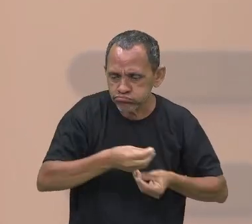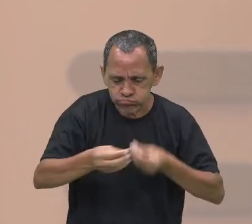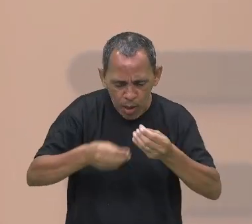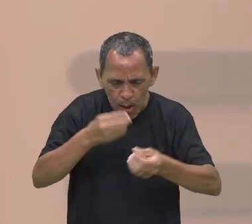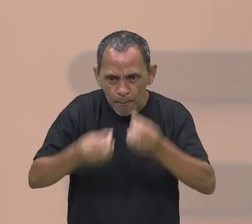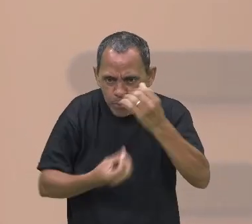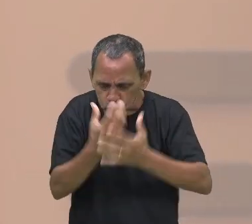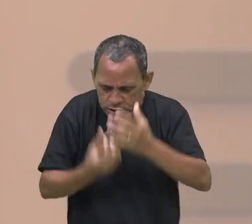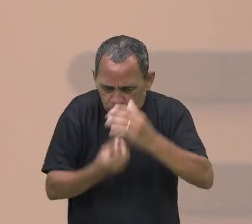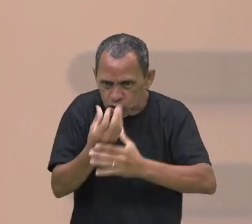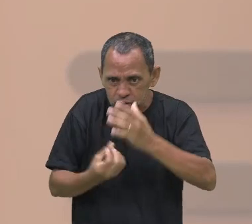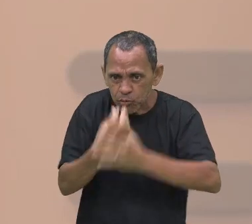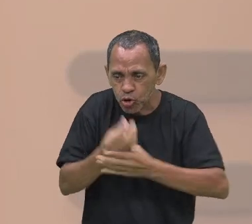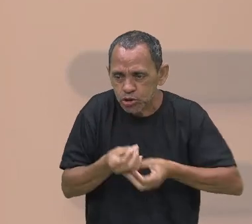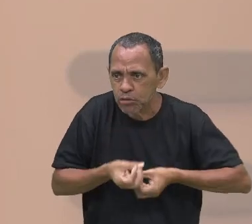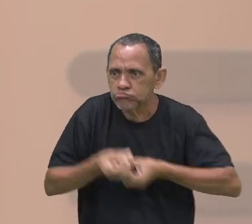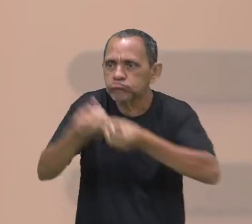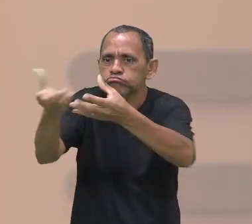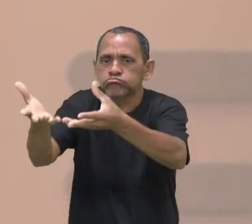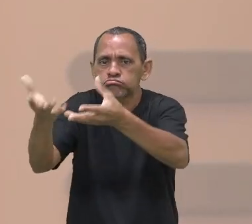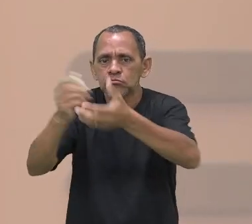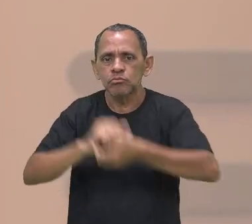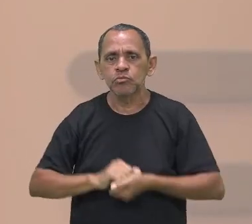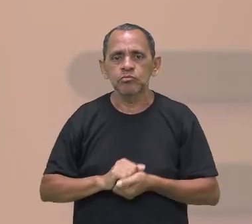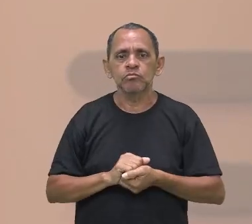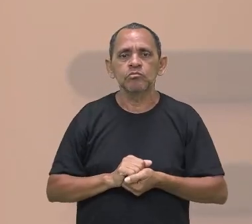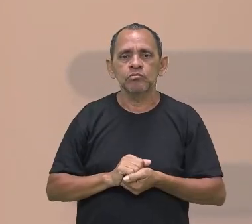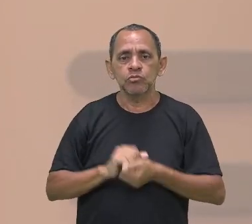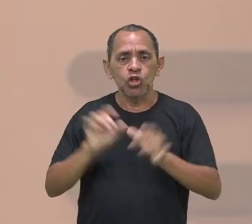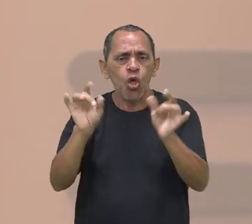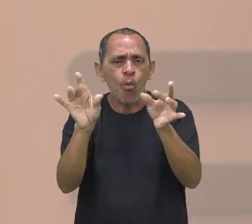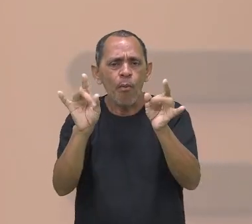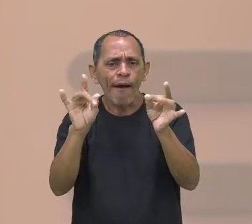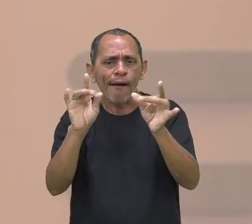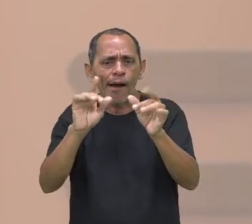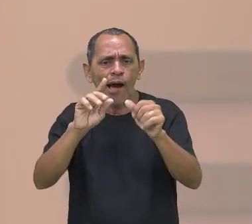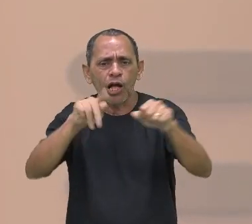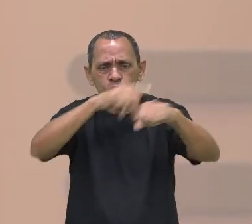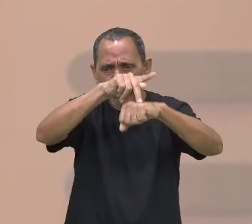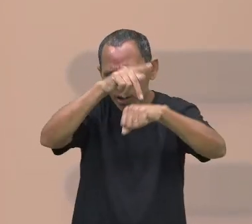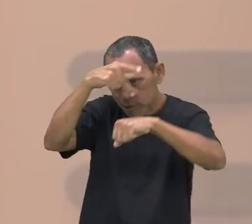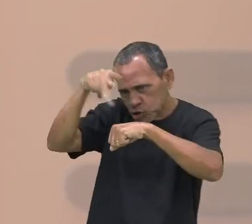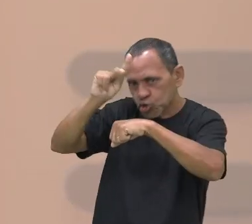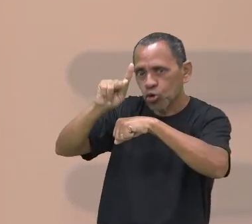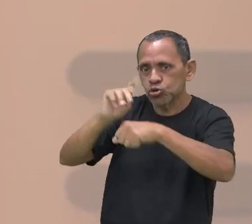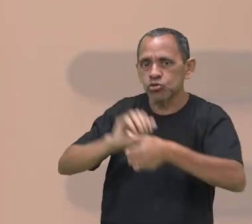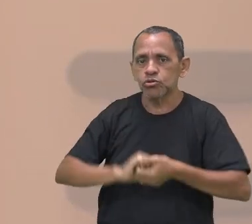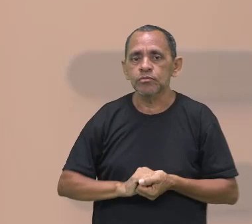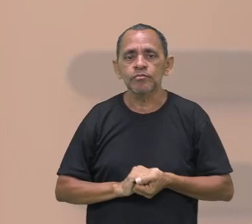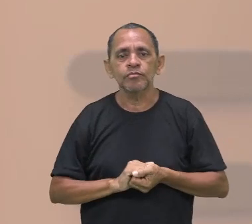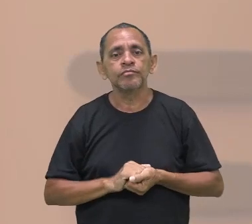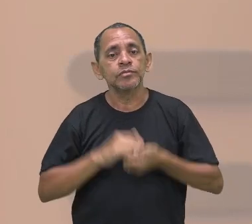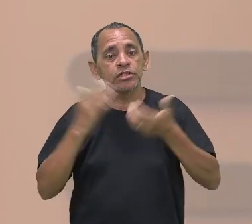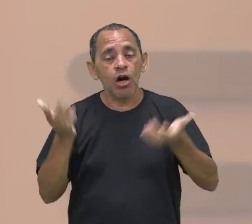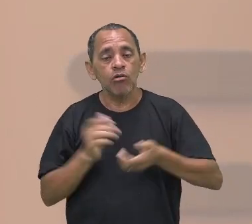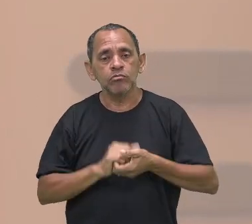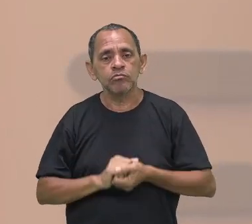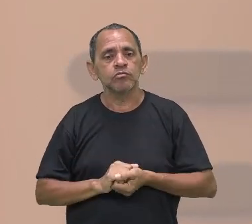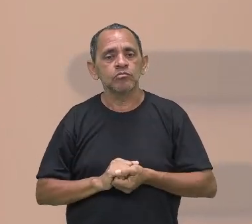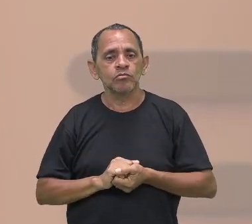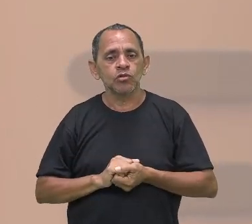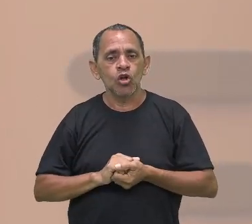mercado internacional. Falando em outras palavras, aquilo que o mercado